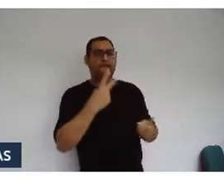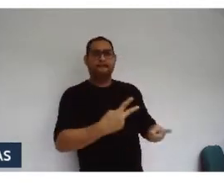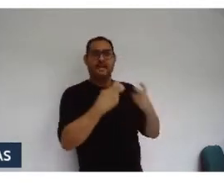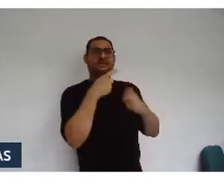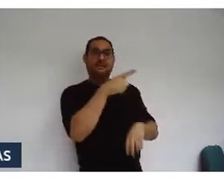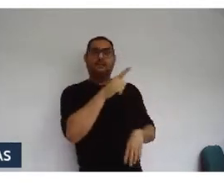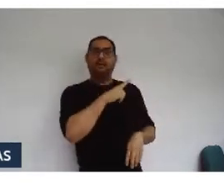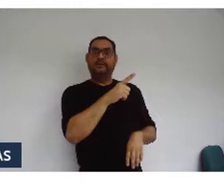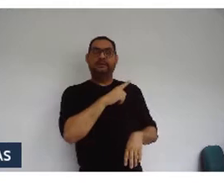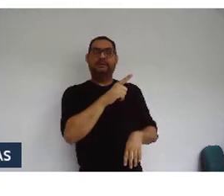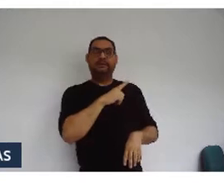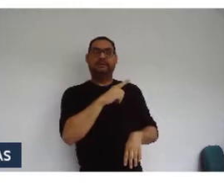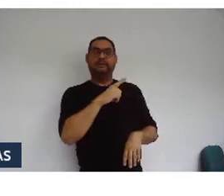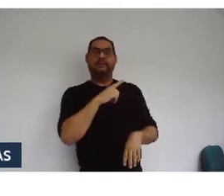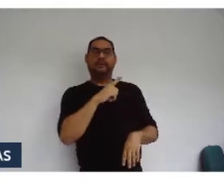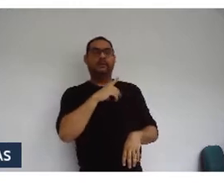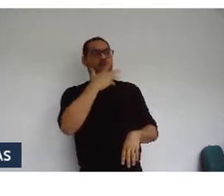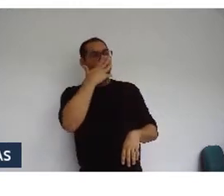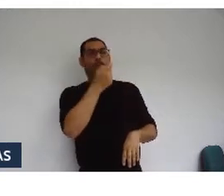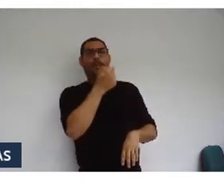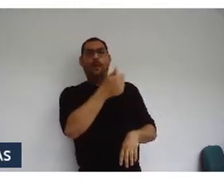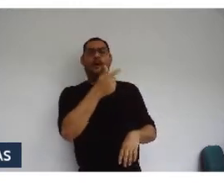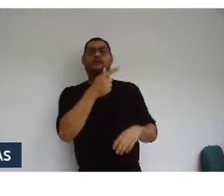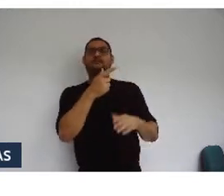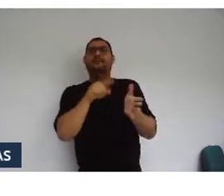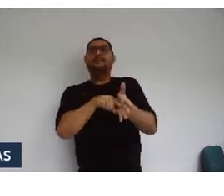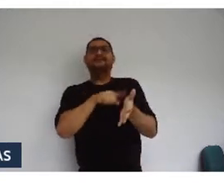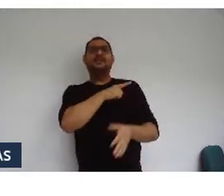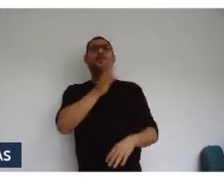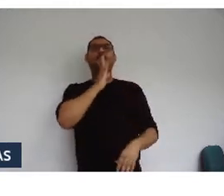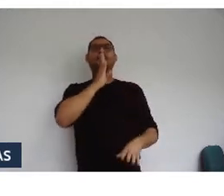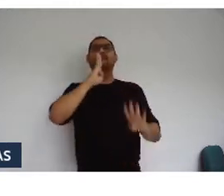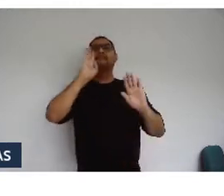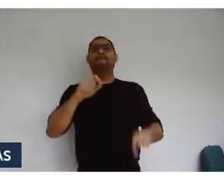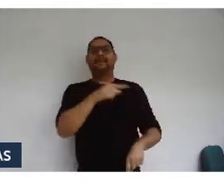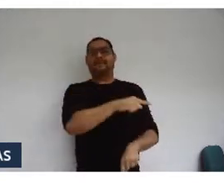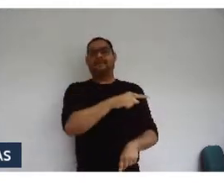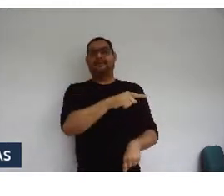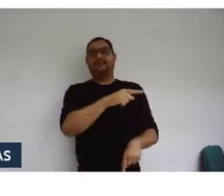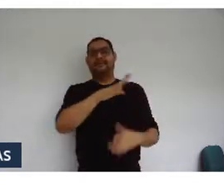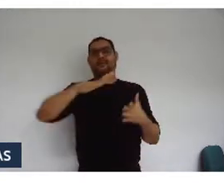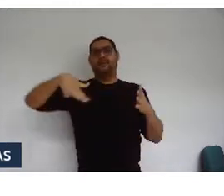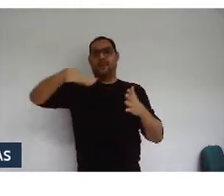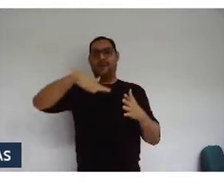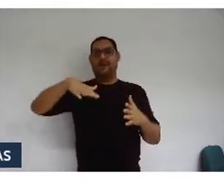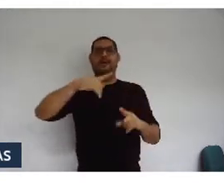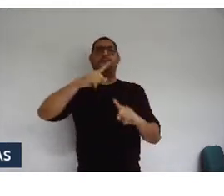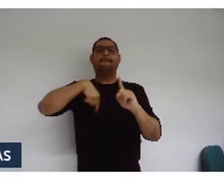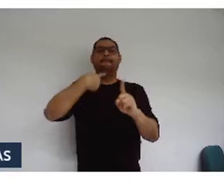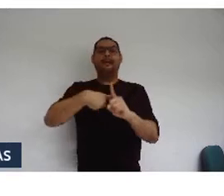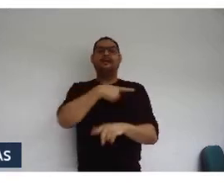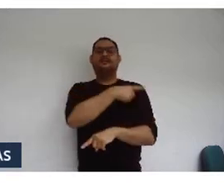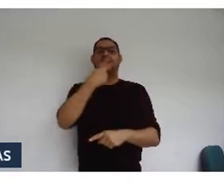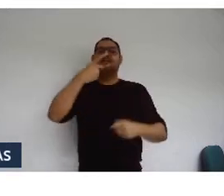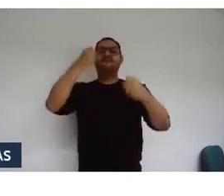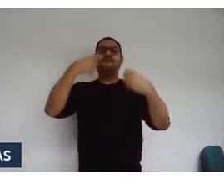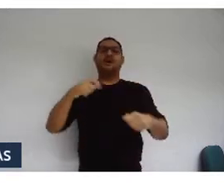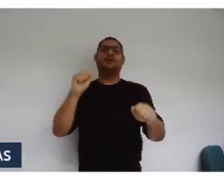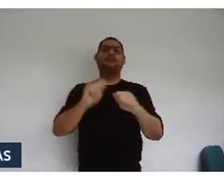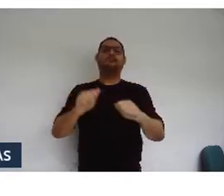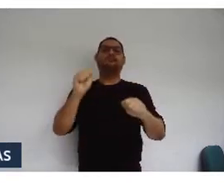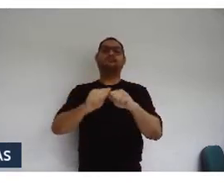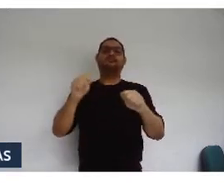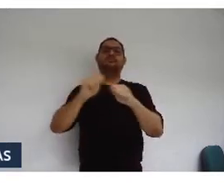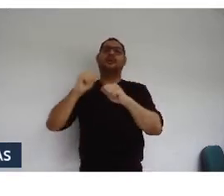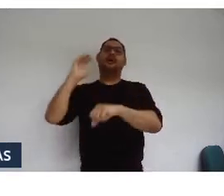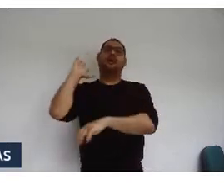epistêmica ao que ele diz, eu sei do que eu estou falando, ele forja sentidos sobre o ato sexual ao ar livre, em